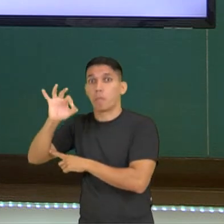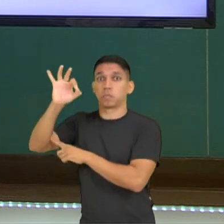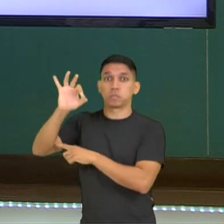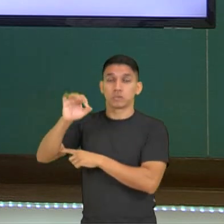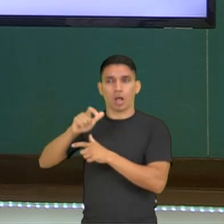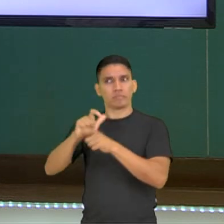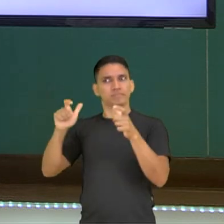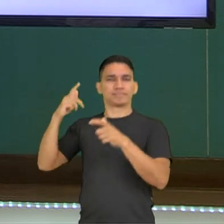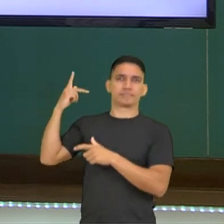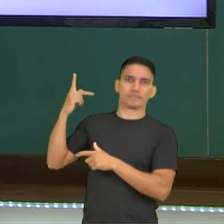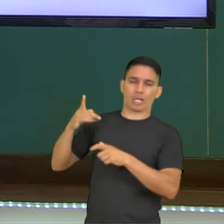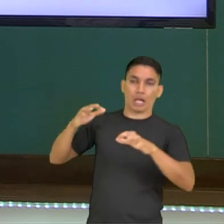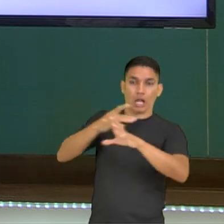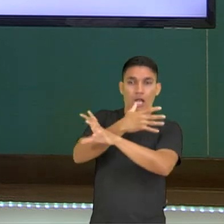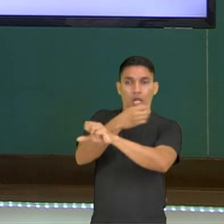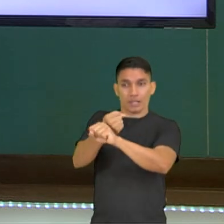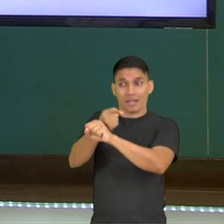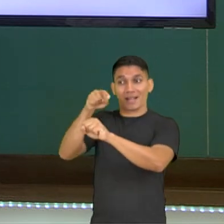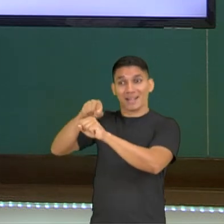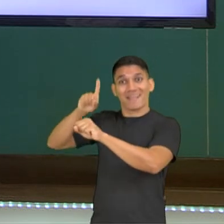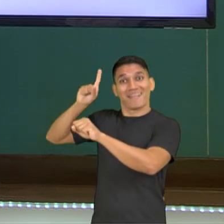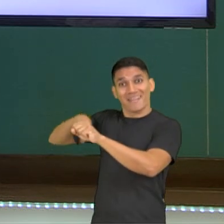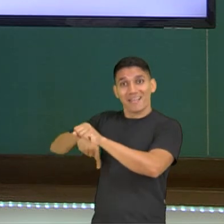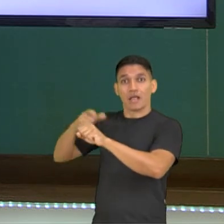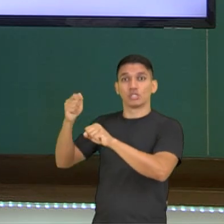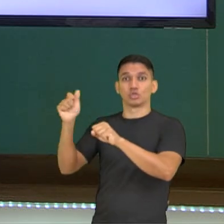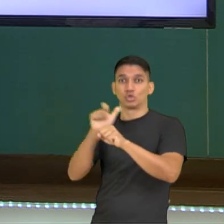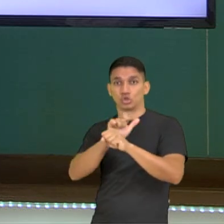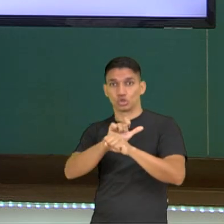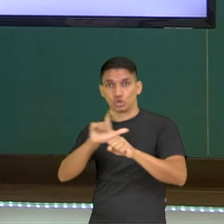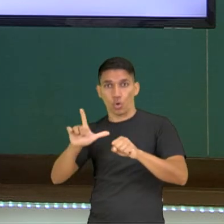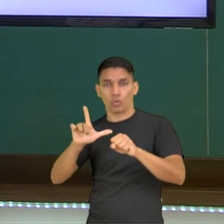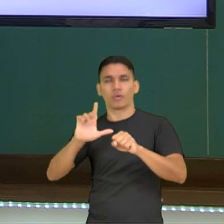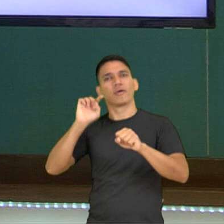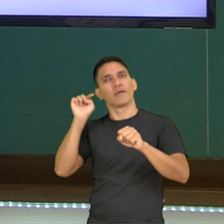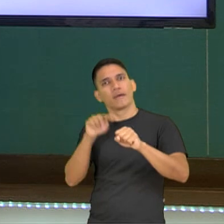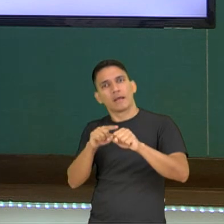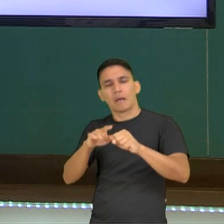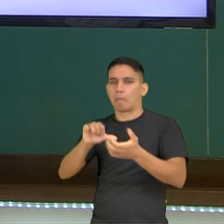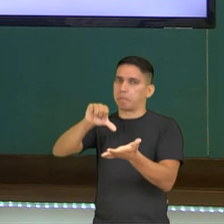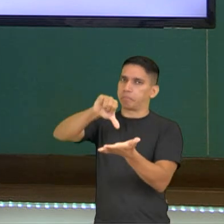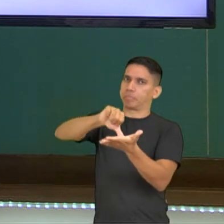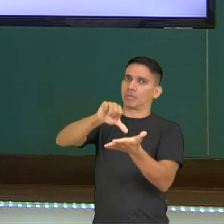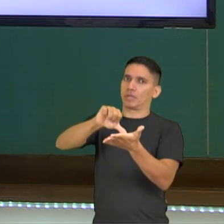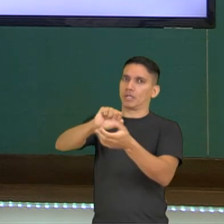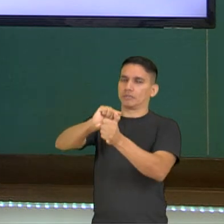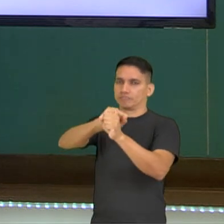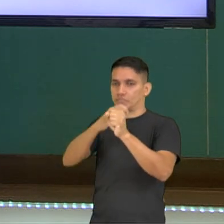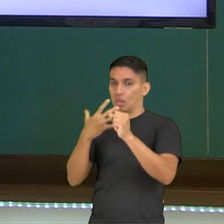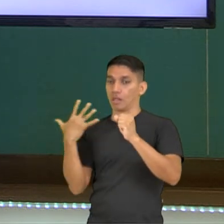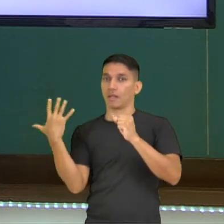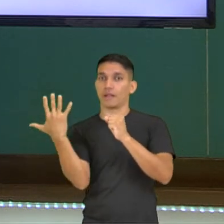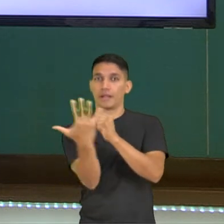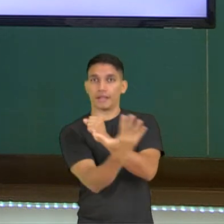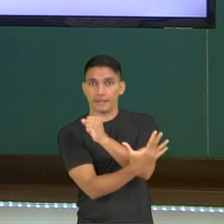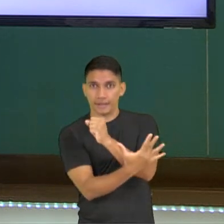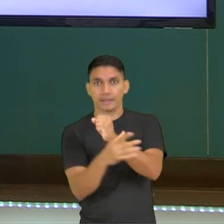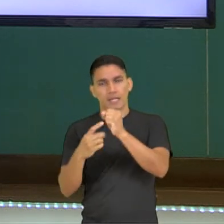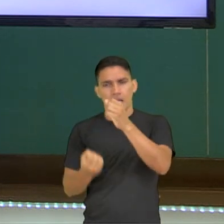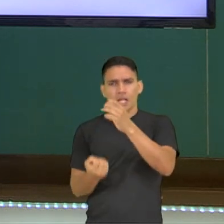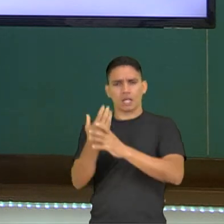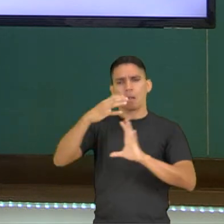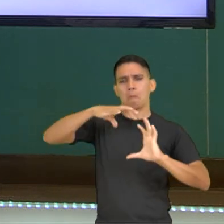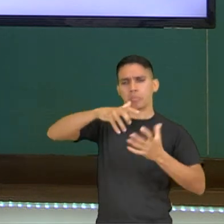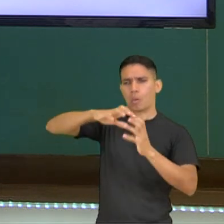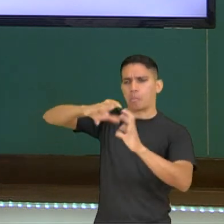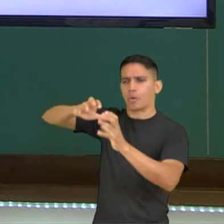grande parcela desse material, formou o nosso Sol, que é o centro do nosso sistema solar. Formou os